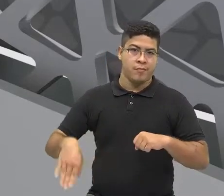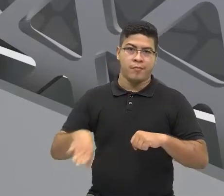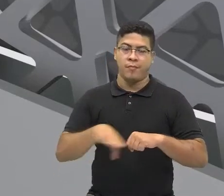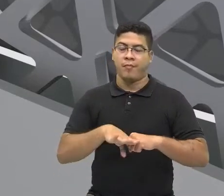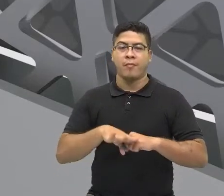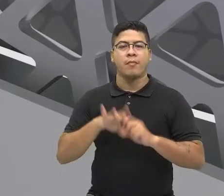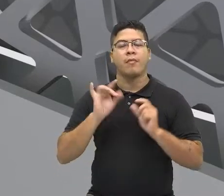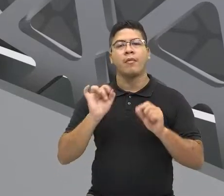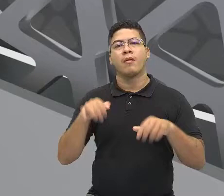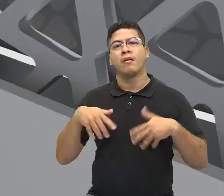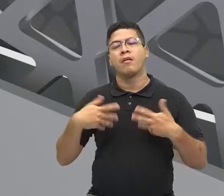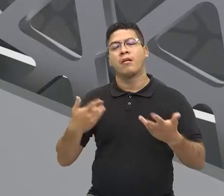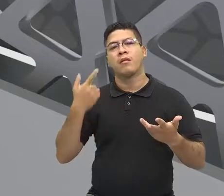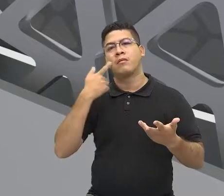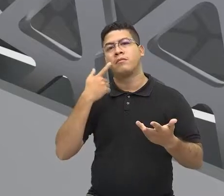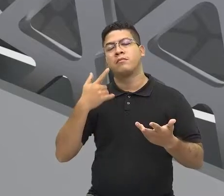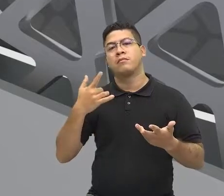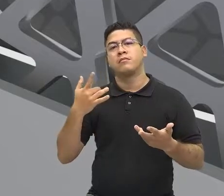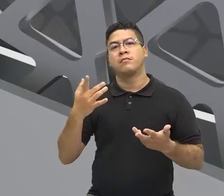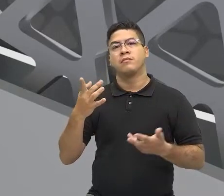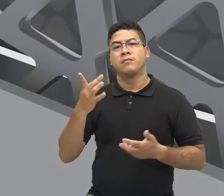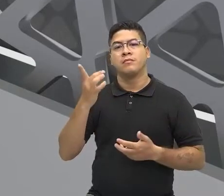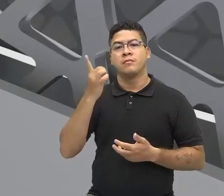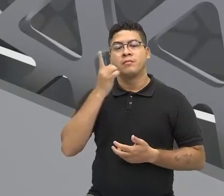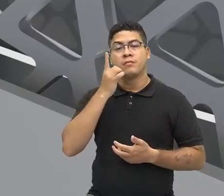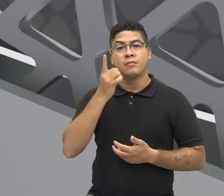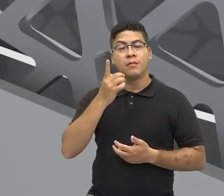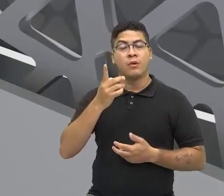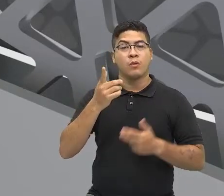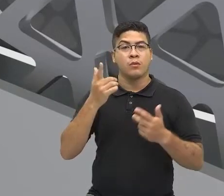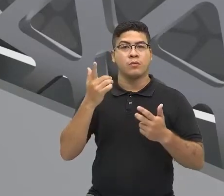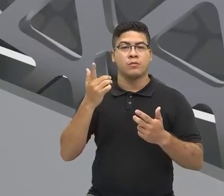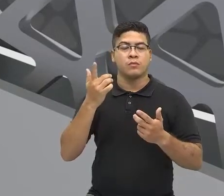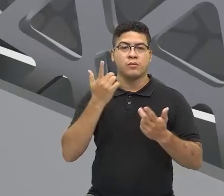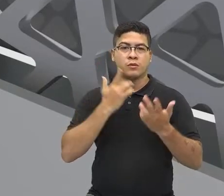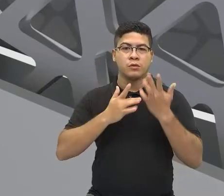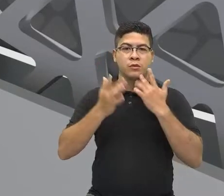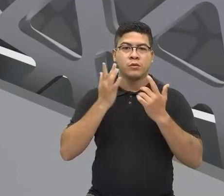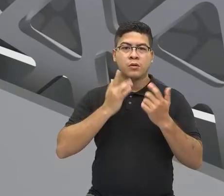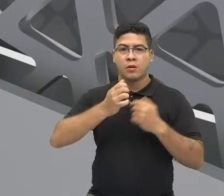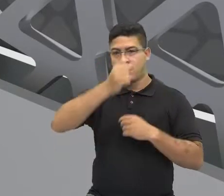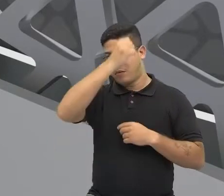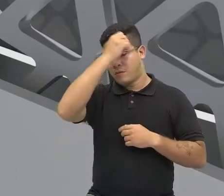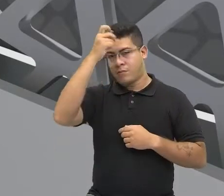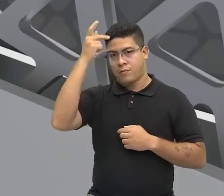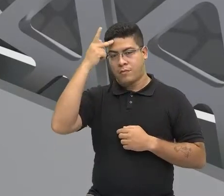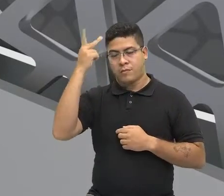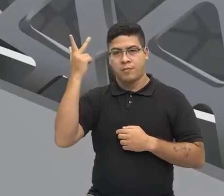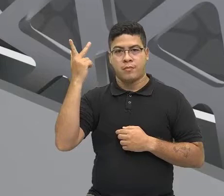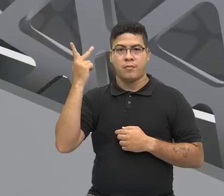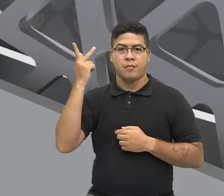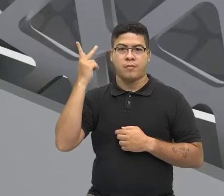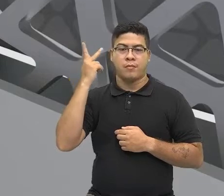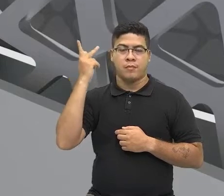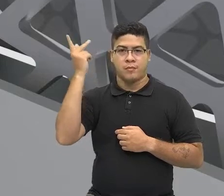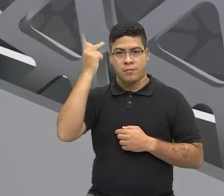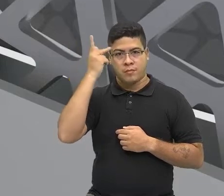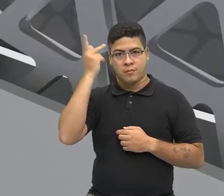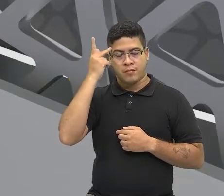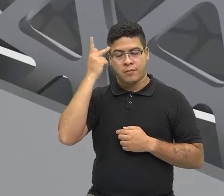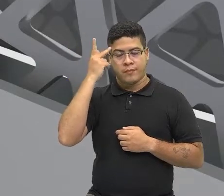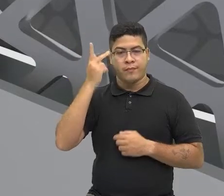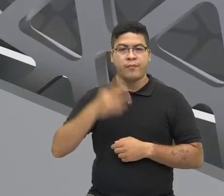evento aconteceu no Teatro Municipal de São Paulo, aí apresentaram poemas,